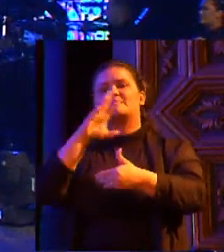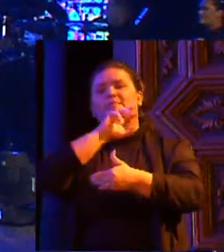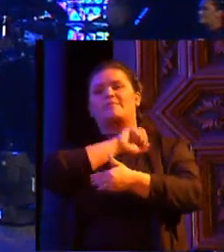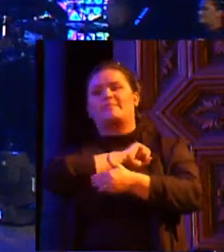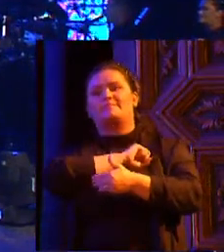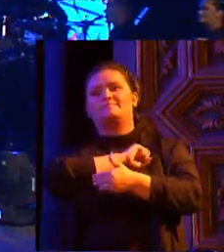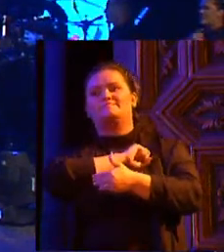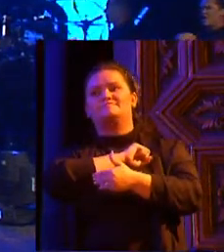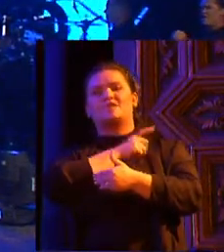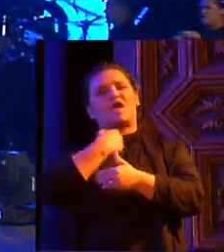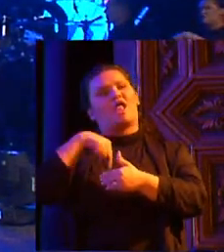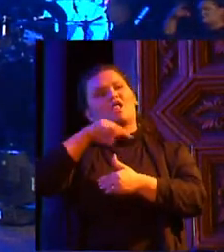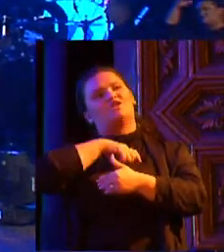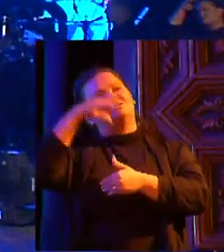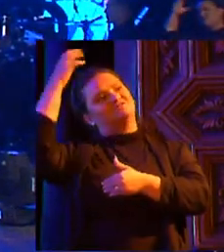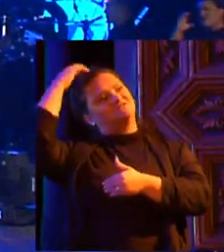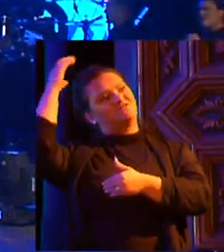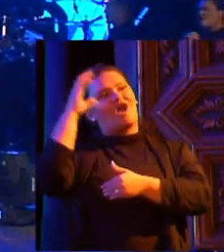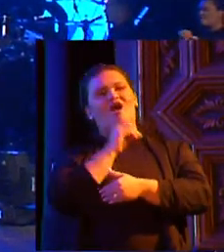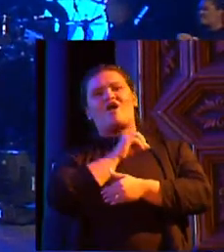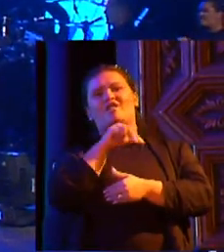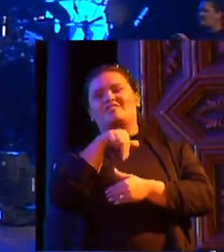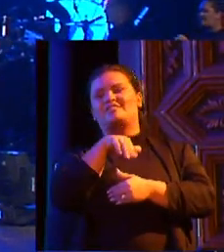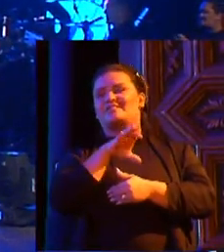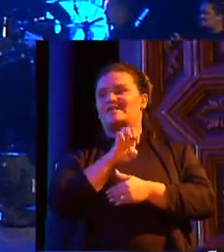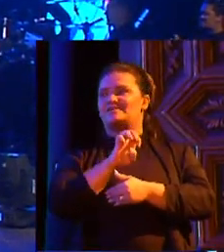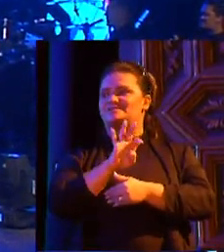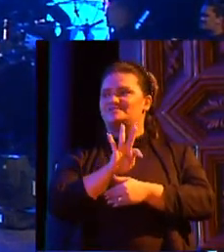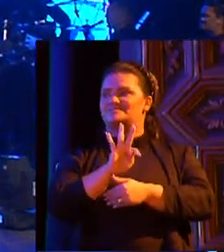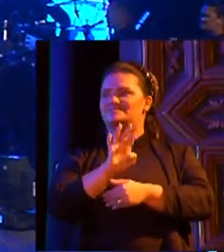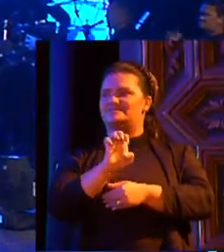a nossa rainha, Dona Onete! Viva!